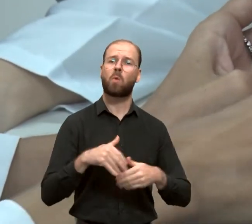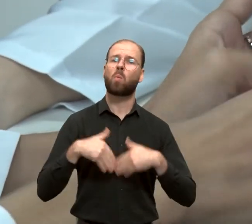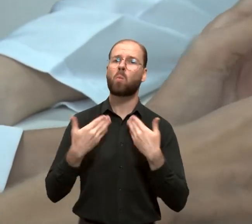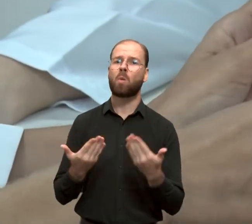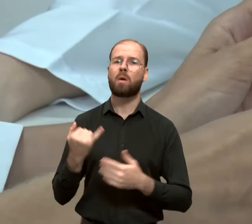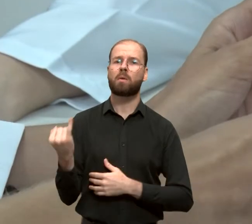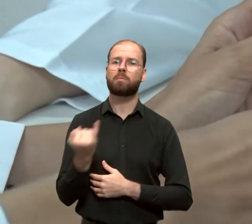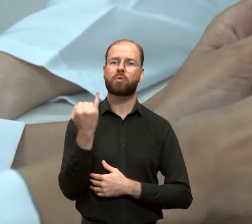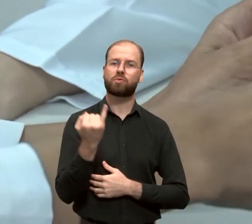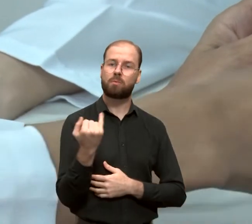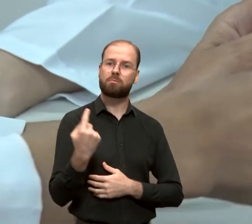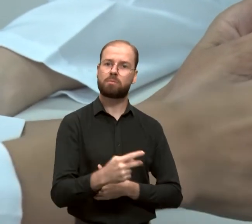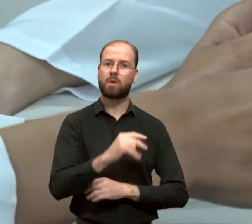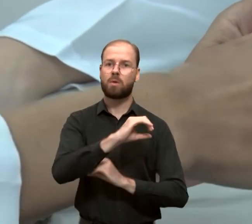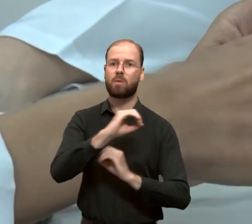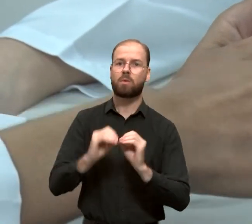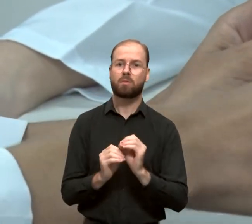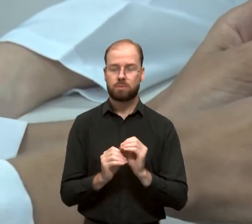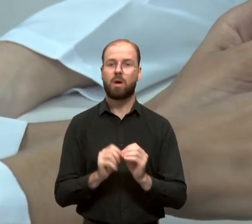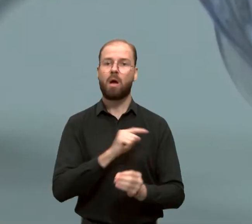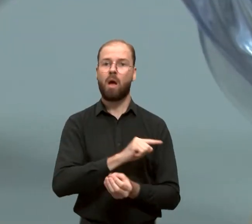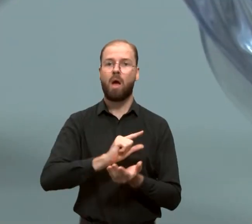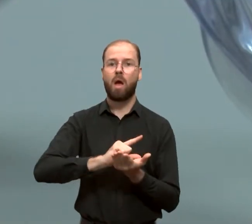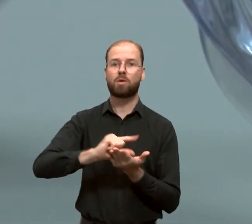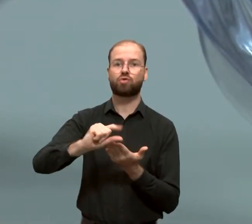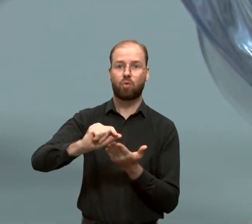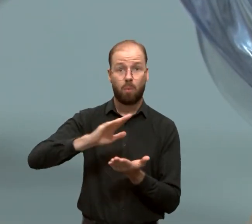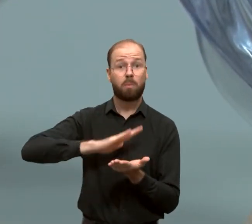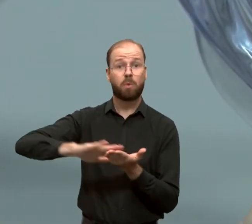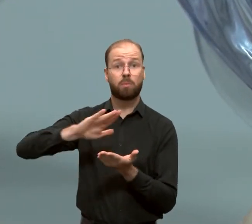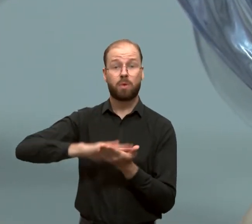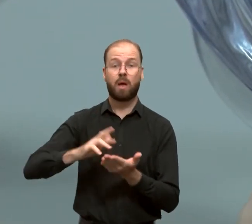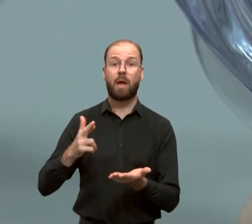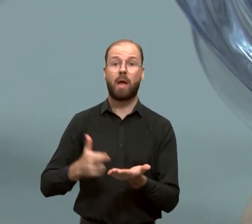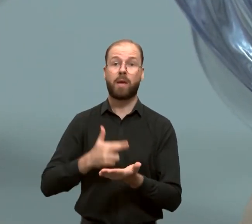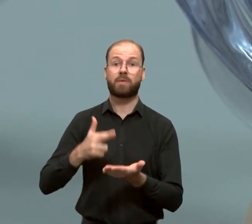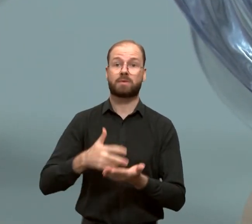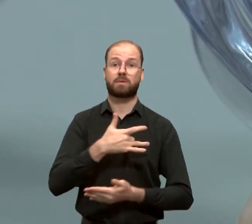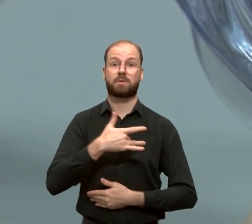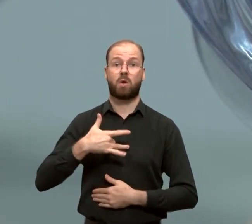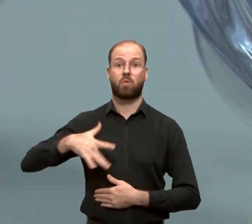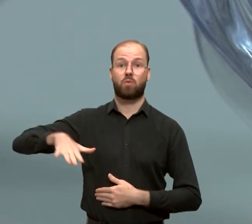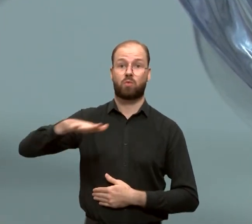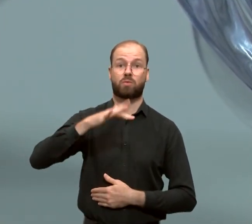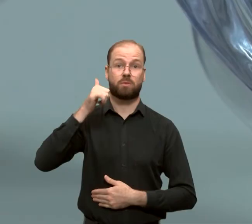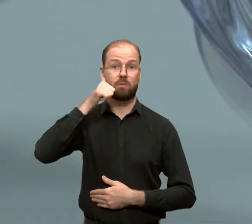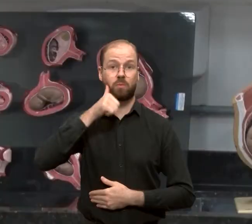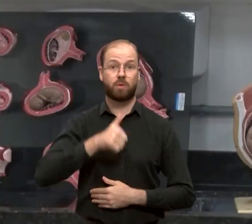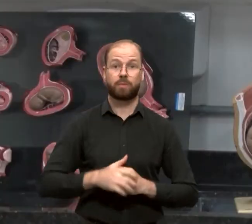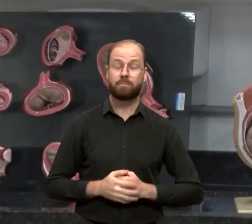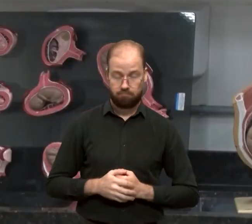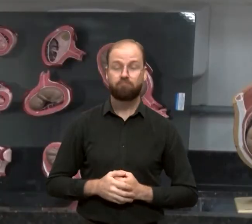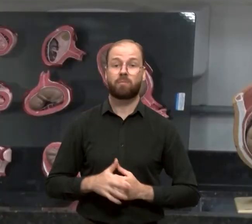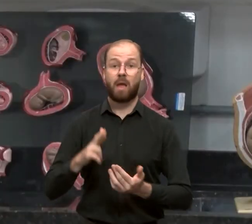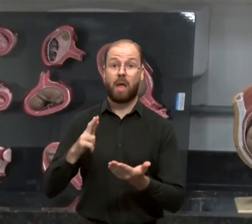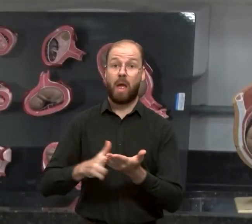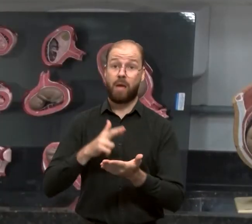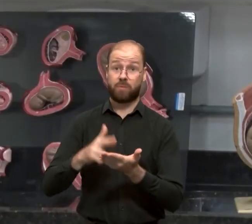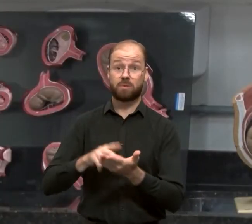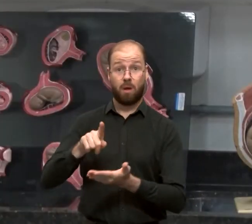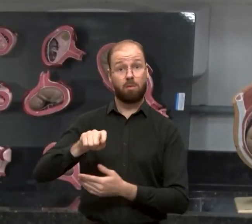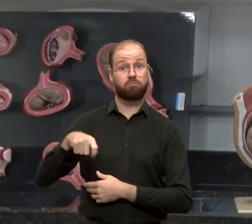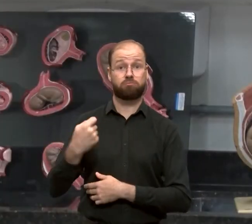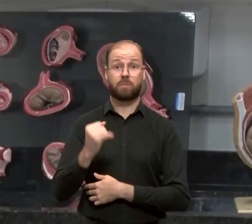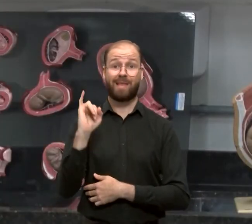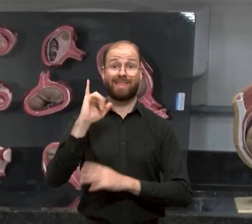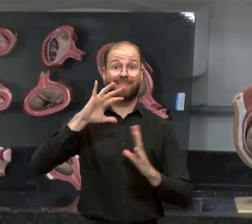importância para a UFG esse artigo ser publicado na revista Saúde da Mulher? Então, né, é uma revista internacional, que